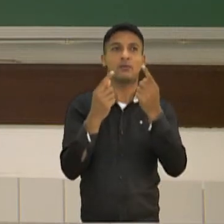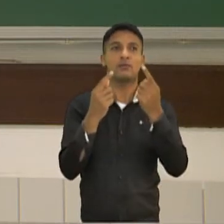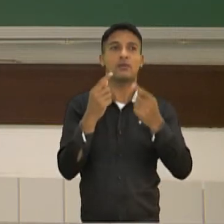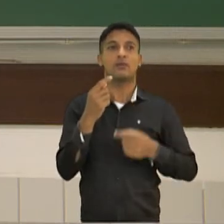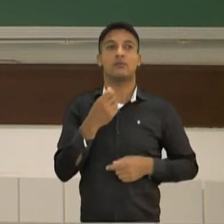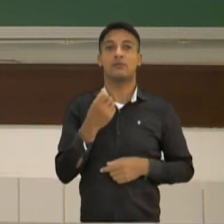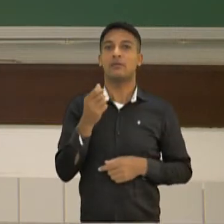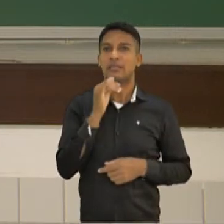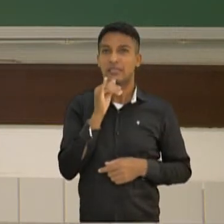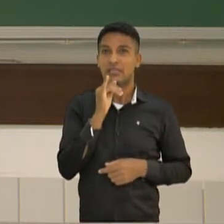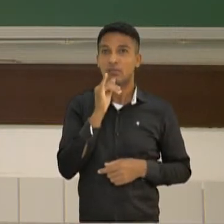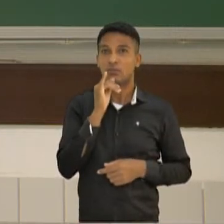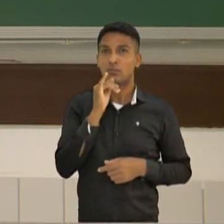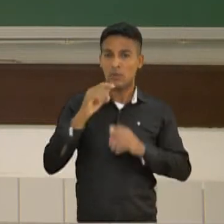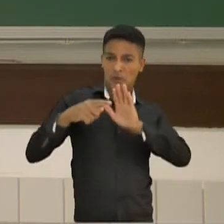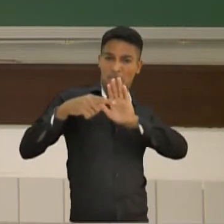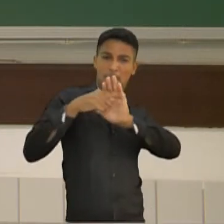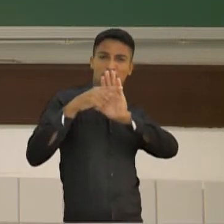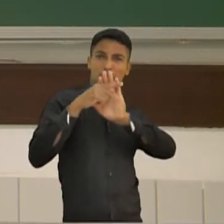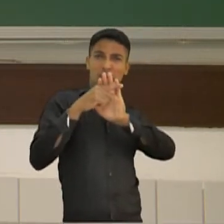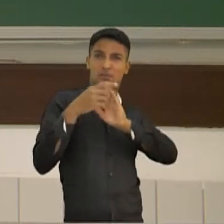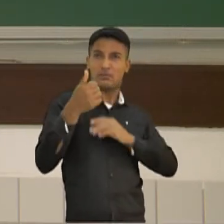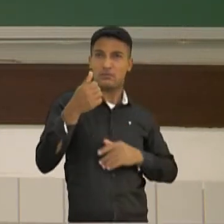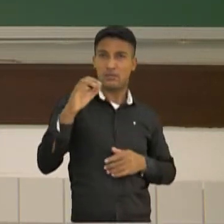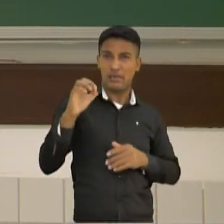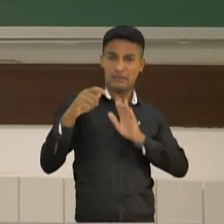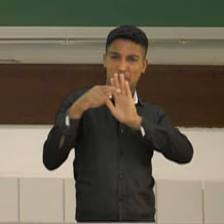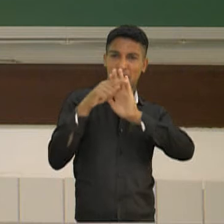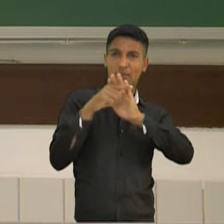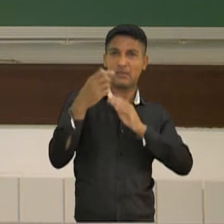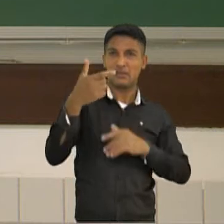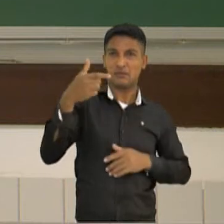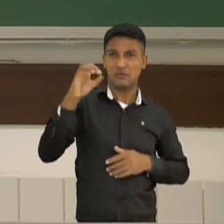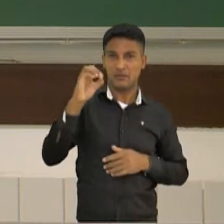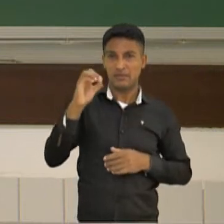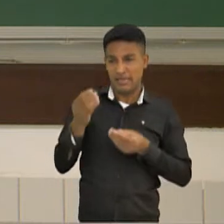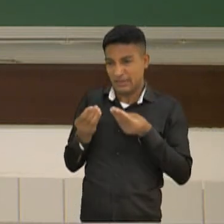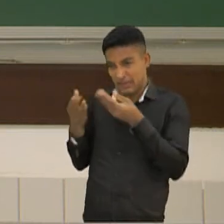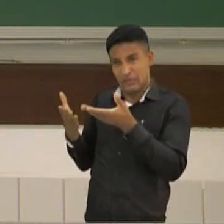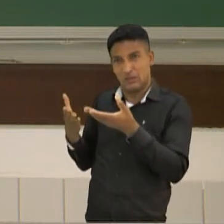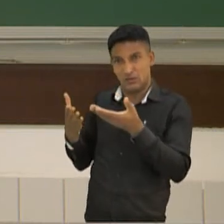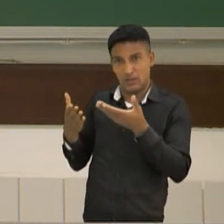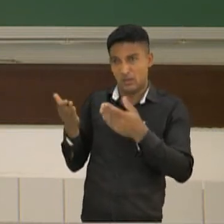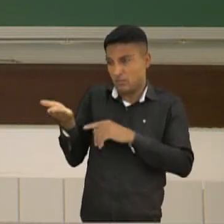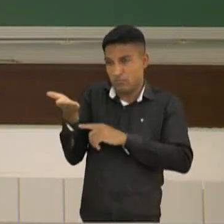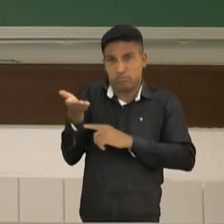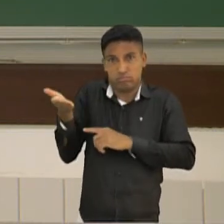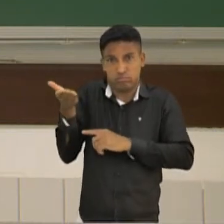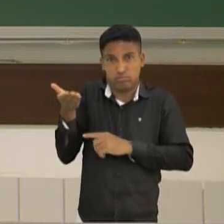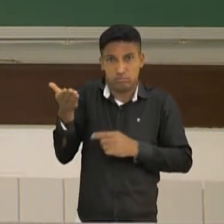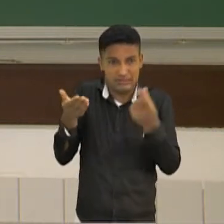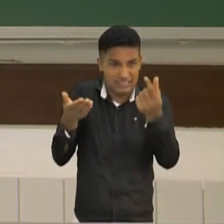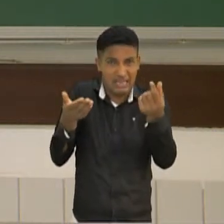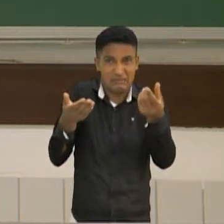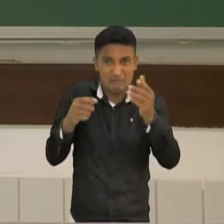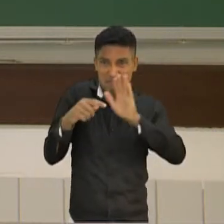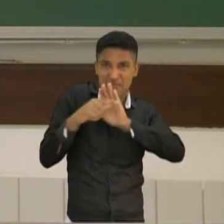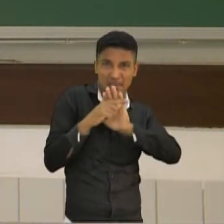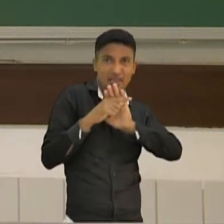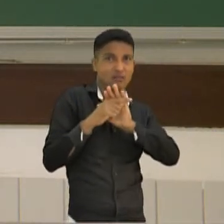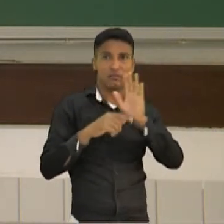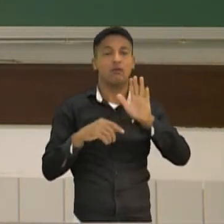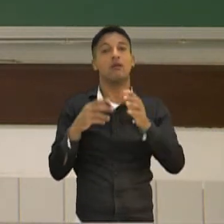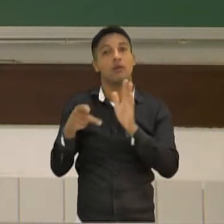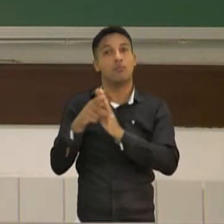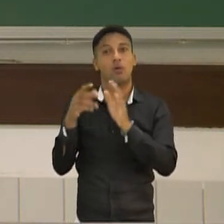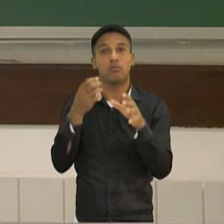20? Não. Quando ele recebeu, então ele recebeu, a gente vai estar trabalhando nos números positivos, nos valores